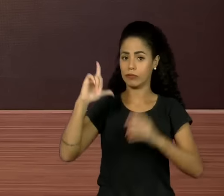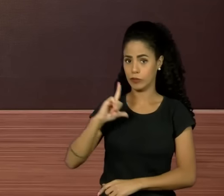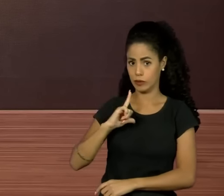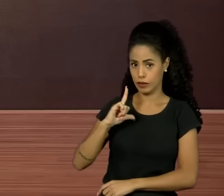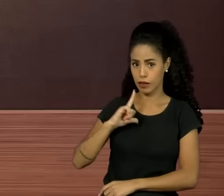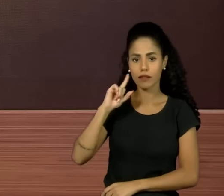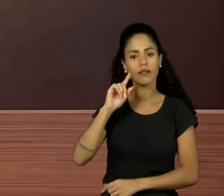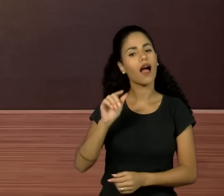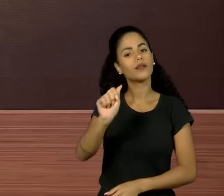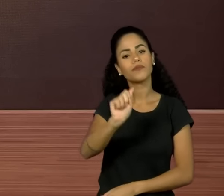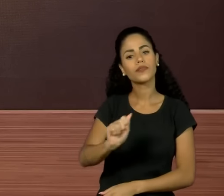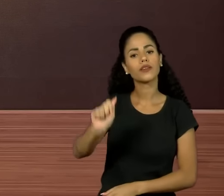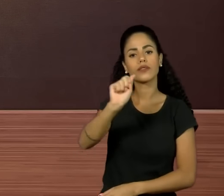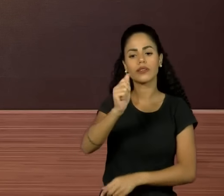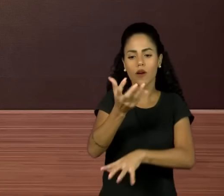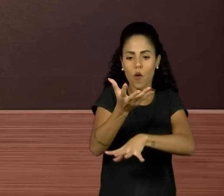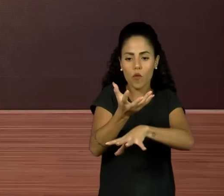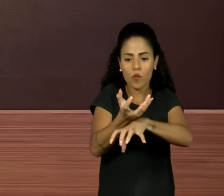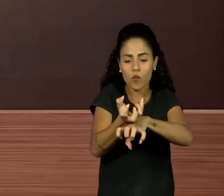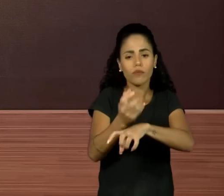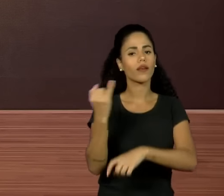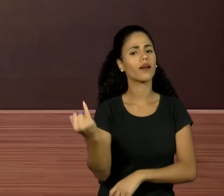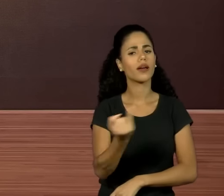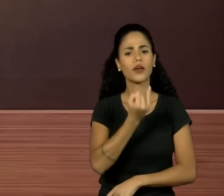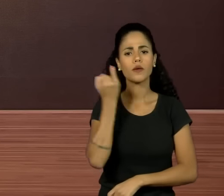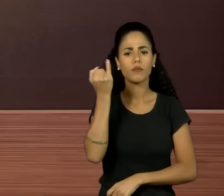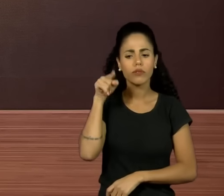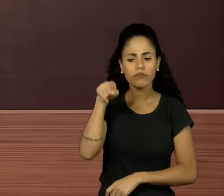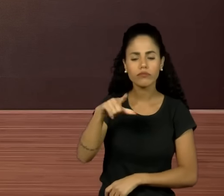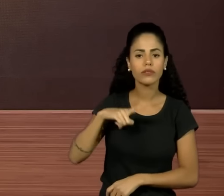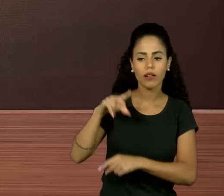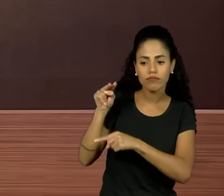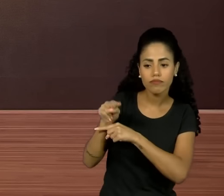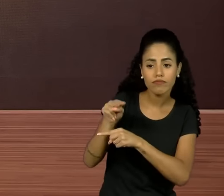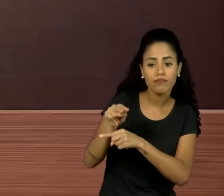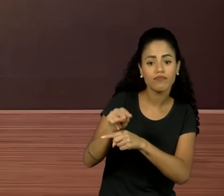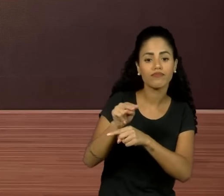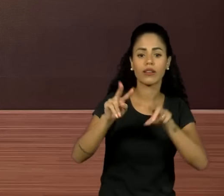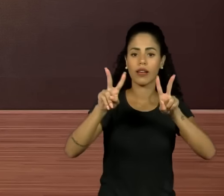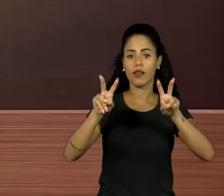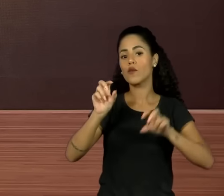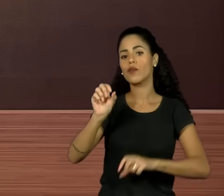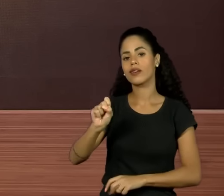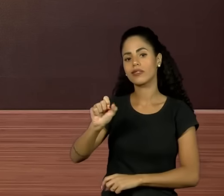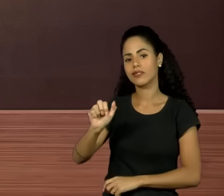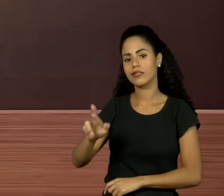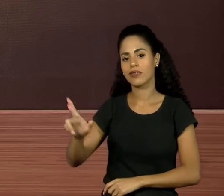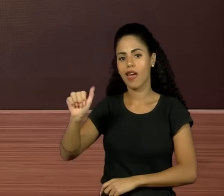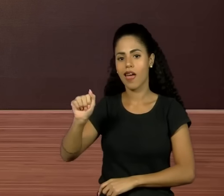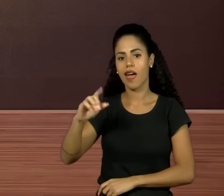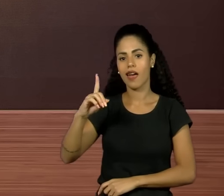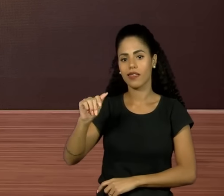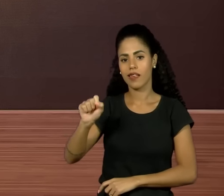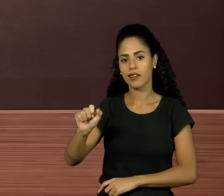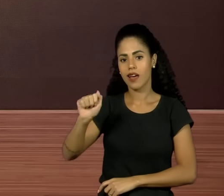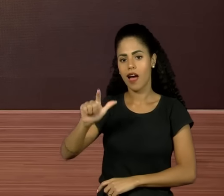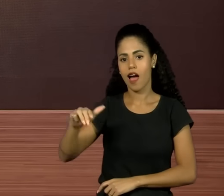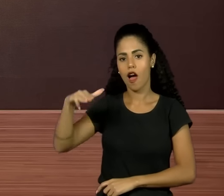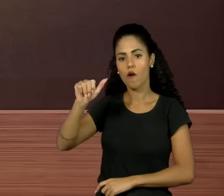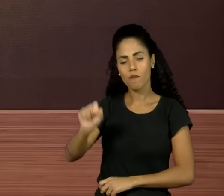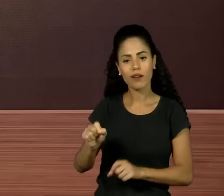A Associação Caatinga mantém a importante reserva Serra das Almas, entre o Ceará e o Piauí, e incentiva